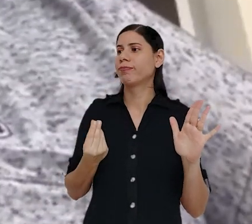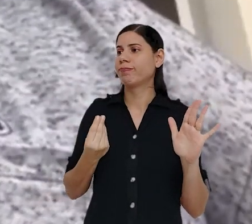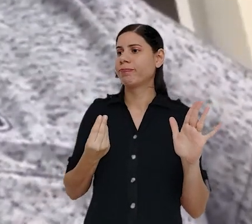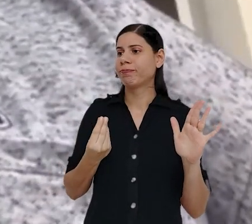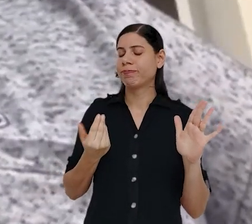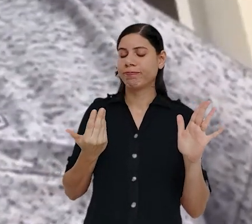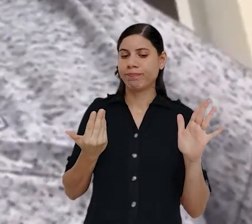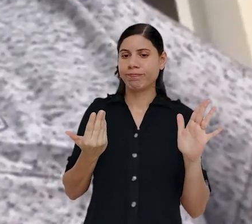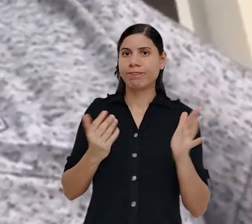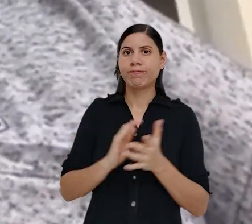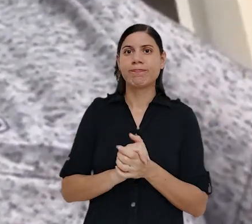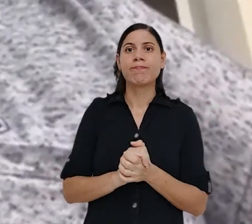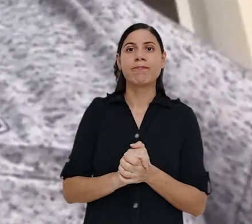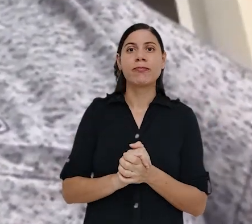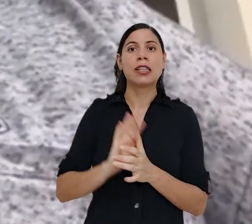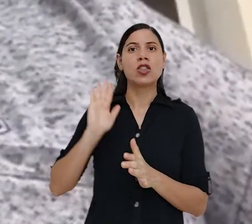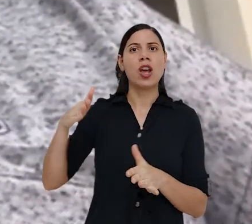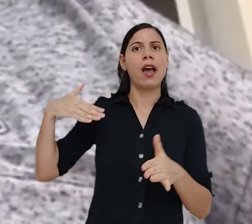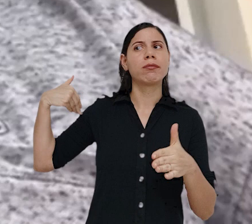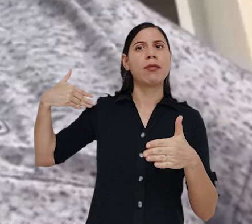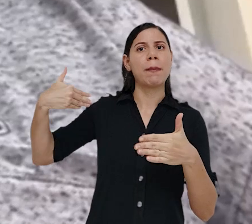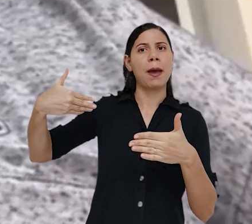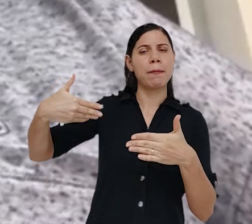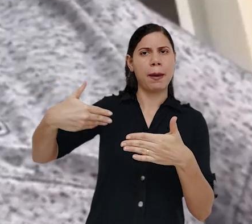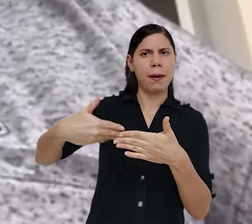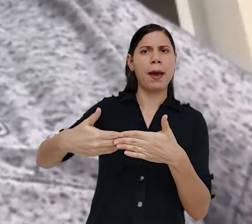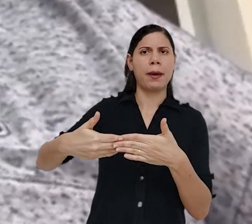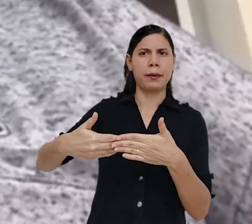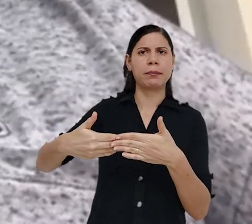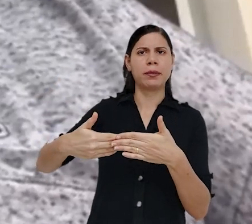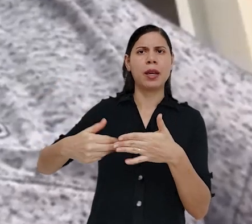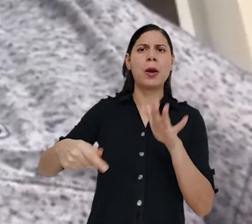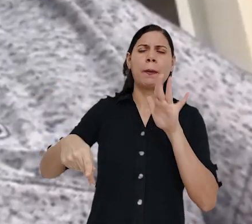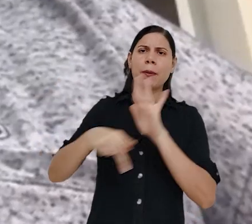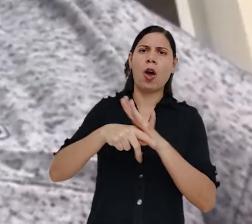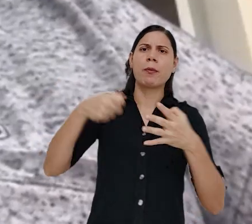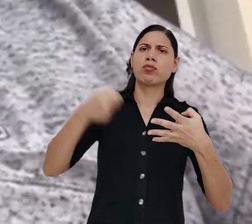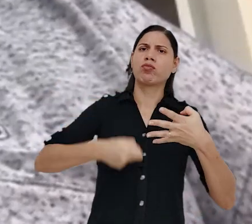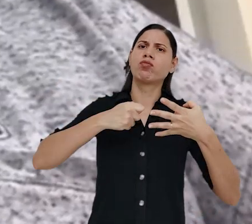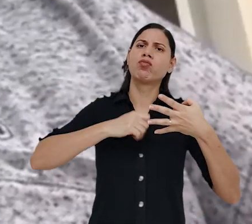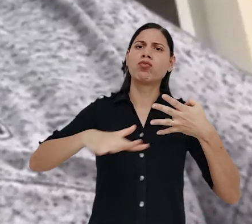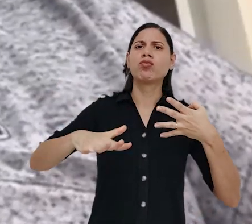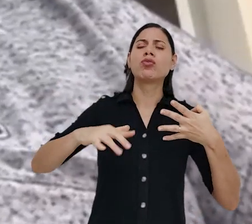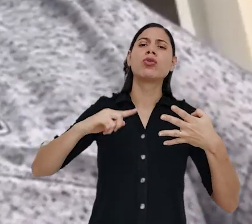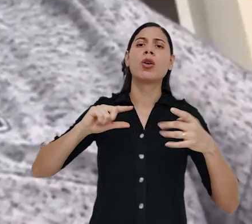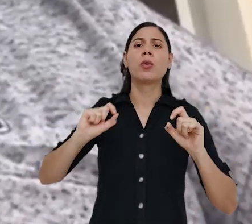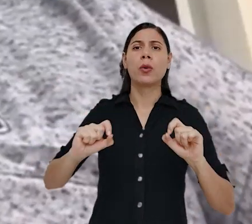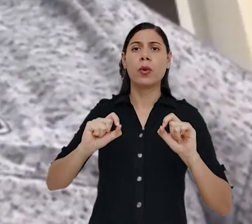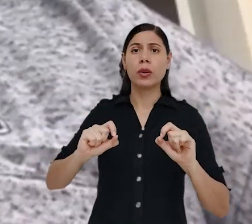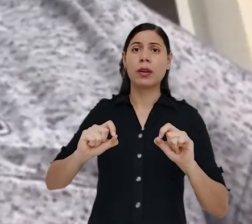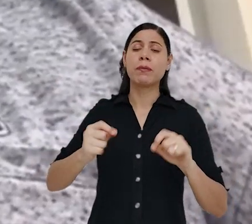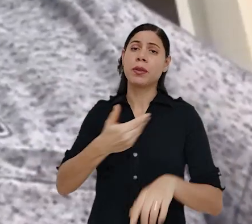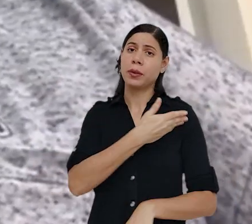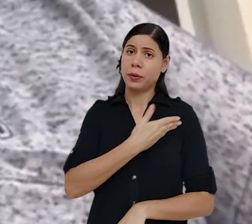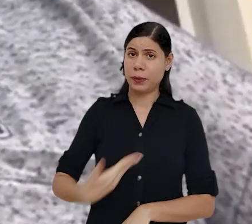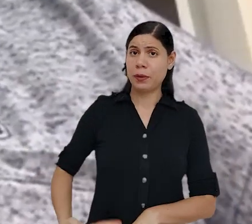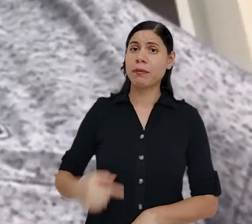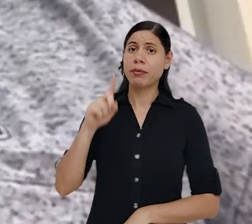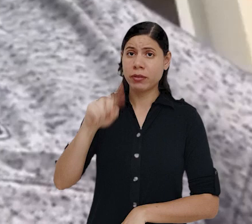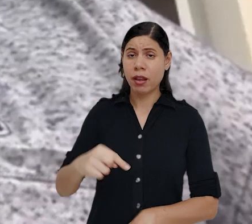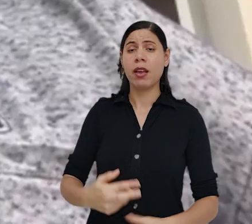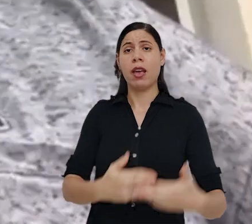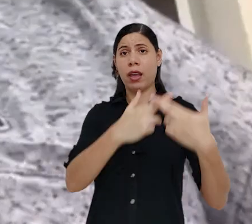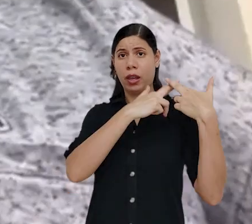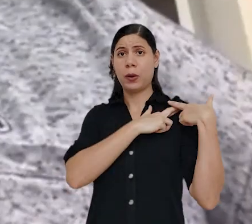no histórico, né, da doutrina e da jurisprudência, em que a União ela é